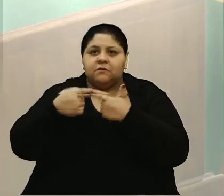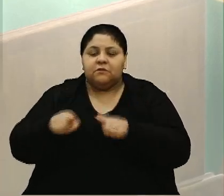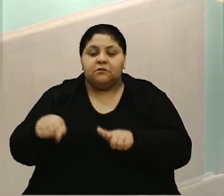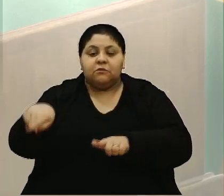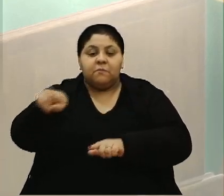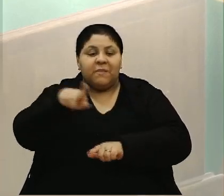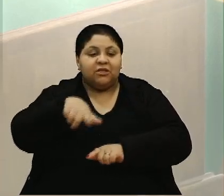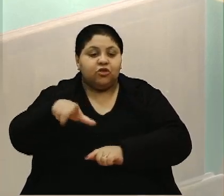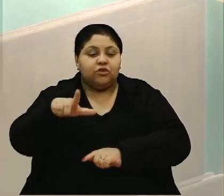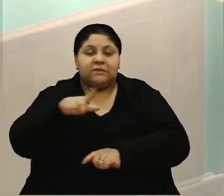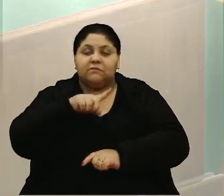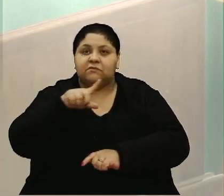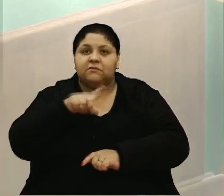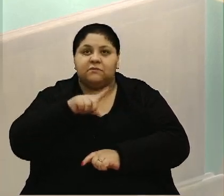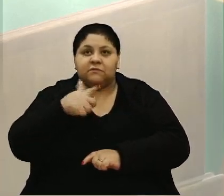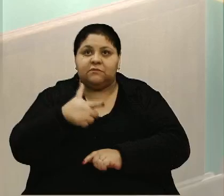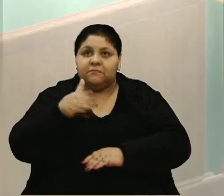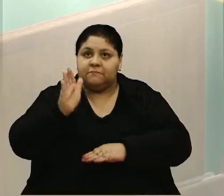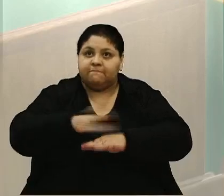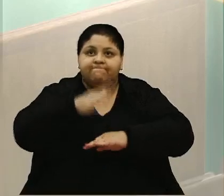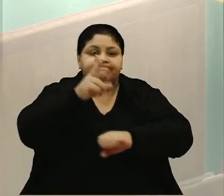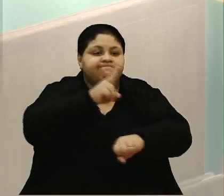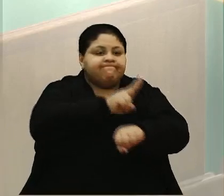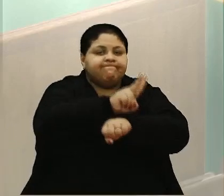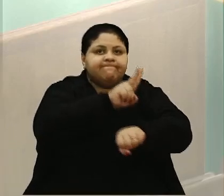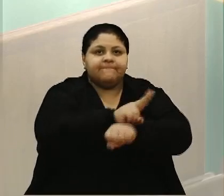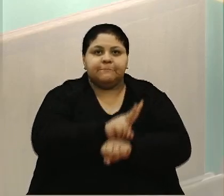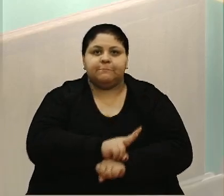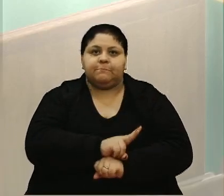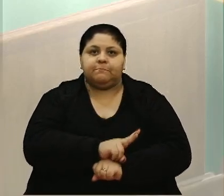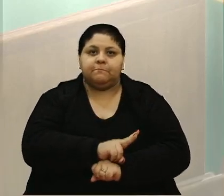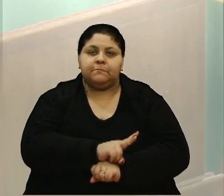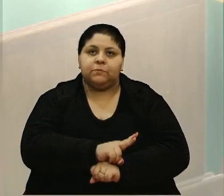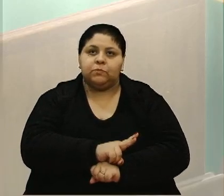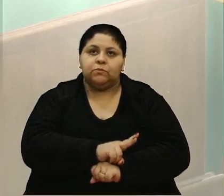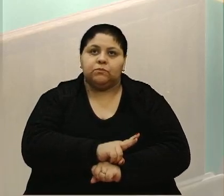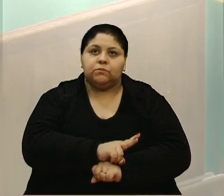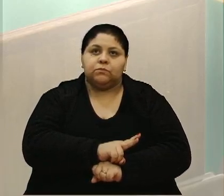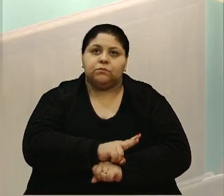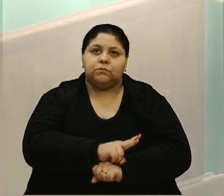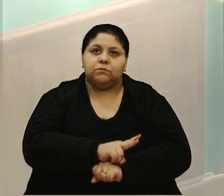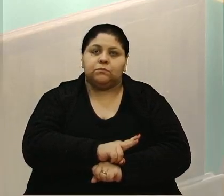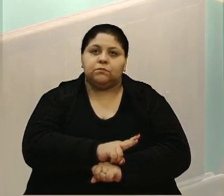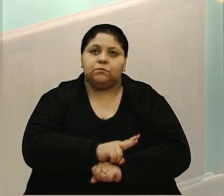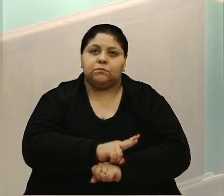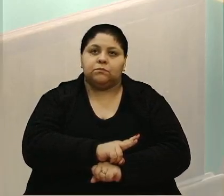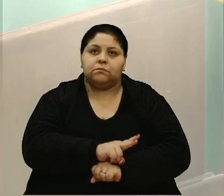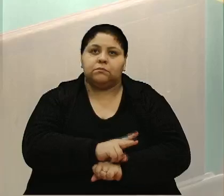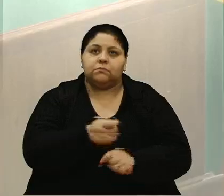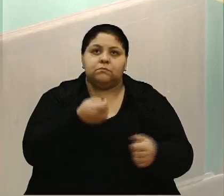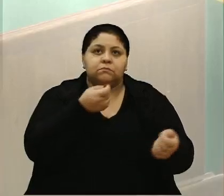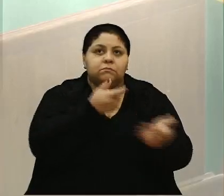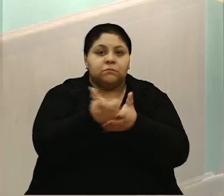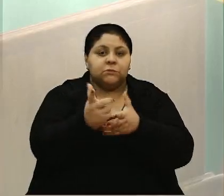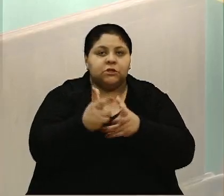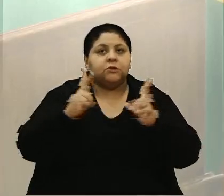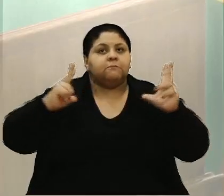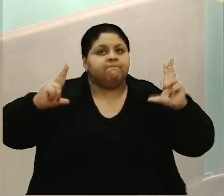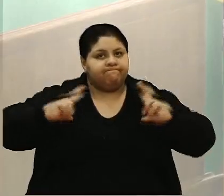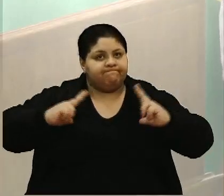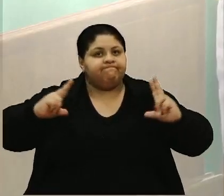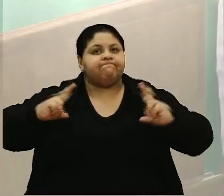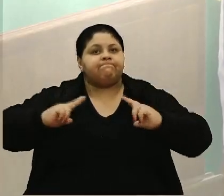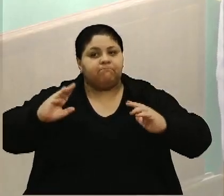temos mais vagas para comprar na particular e continua